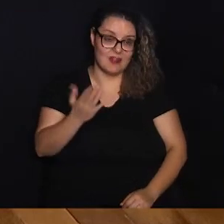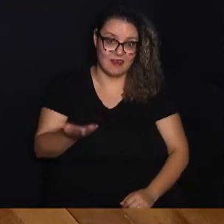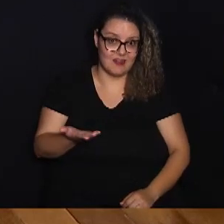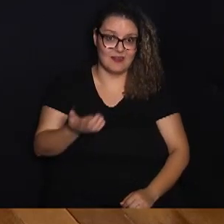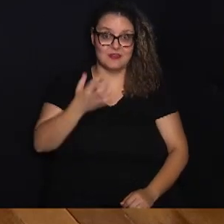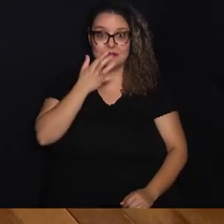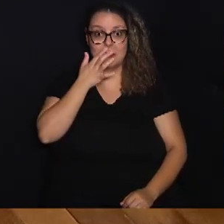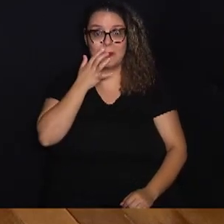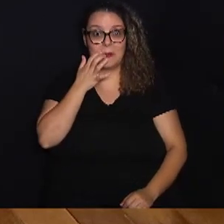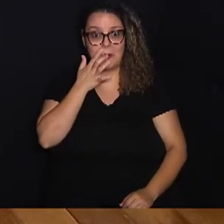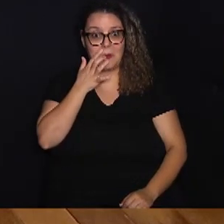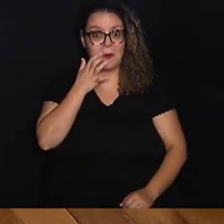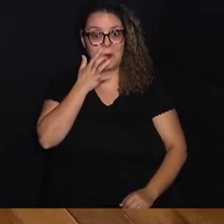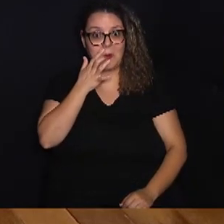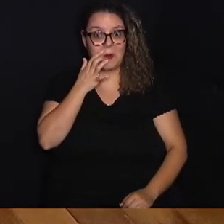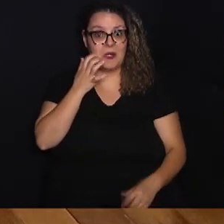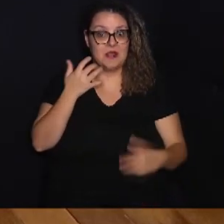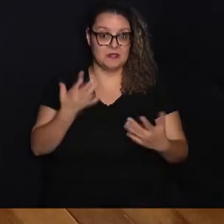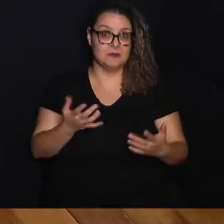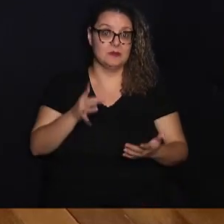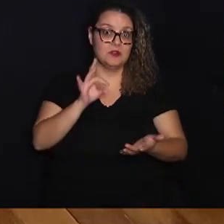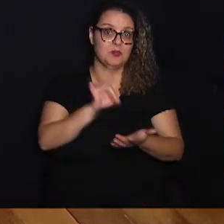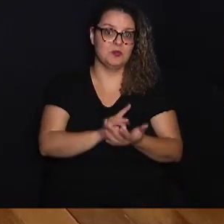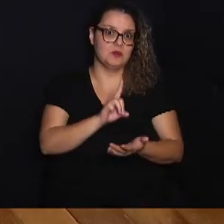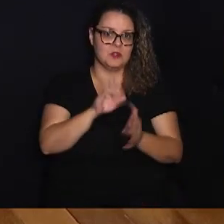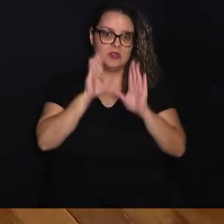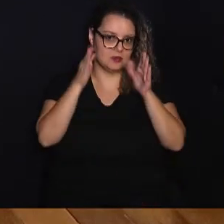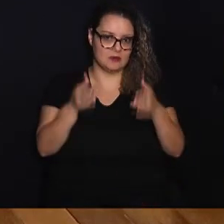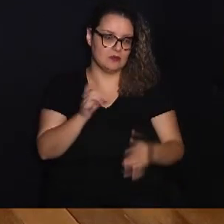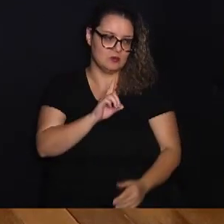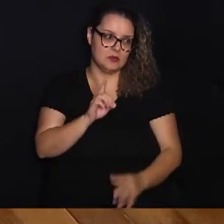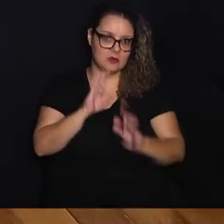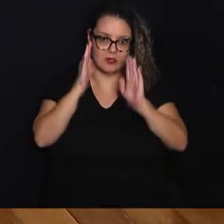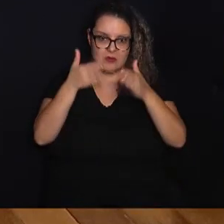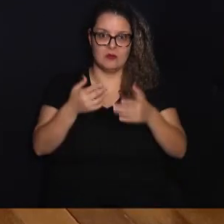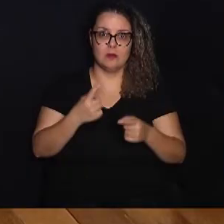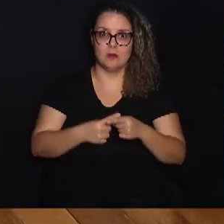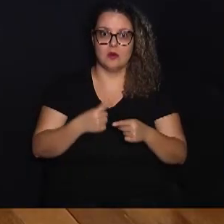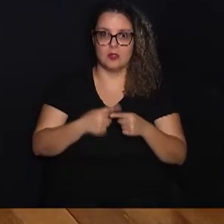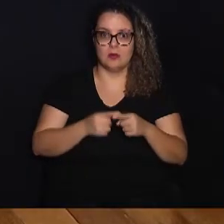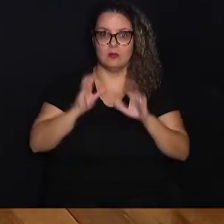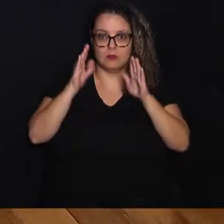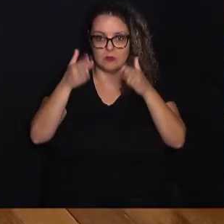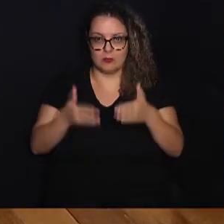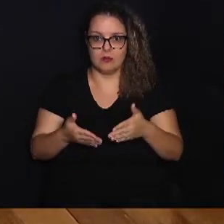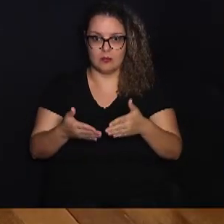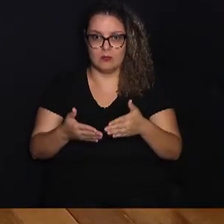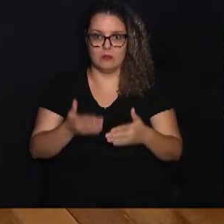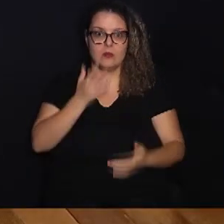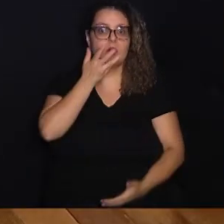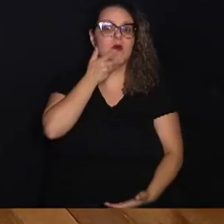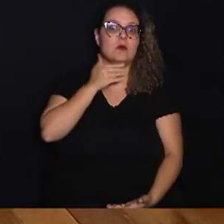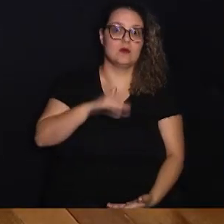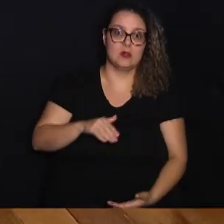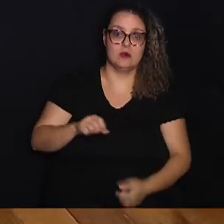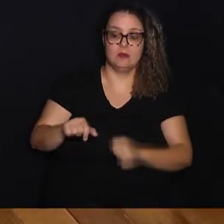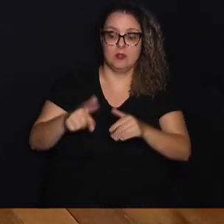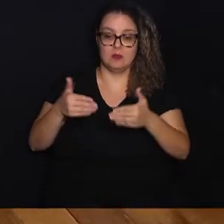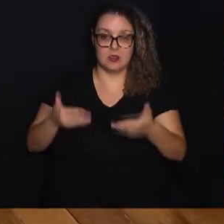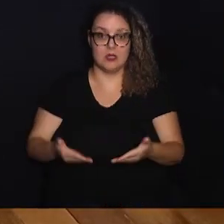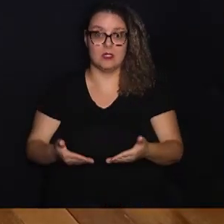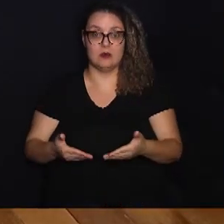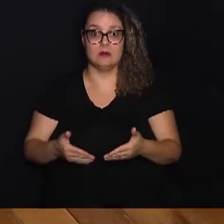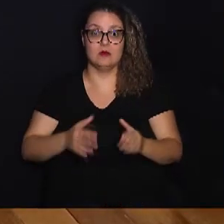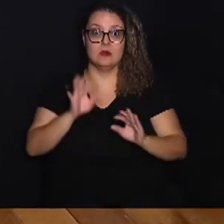assim, a gente realmente não é o foco? Não, porque o foco é que essa criança formada aqui, ela sai pronta